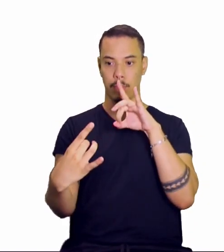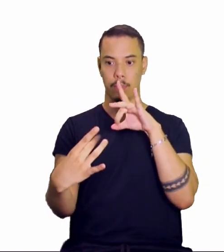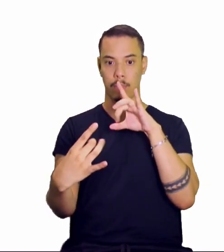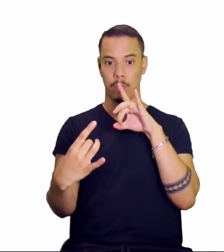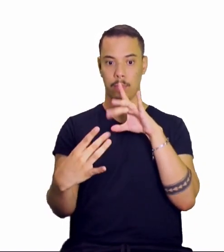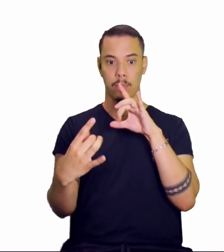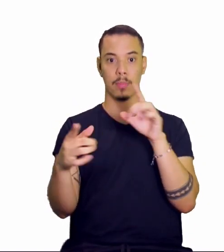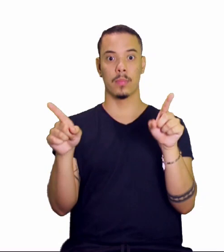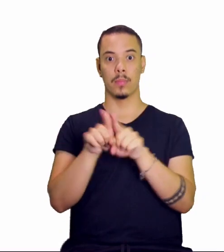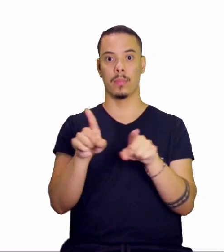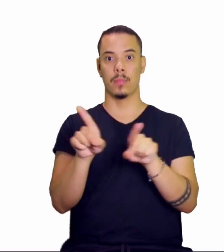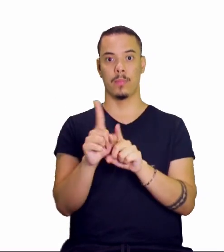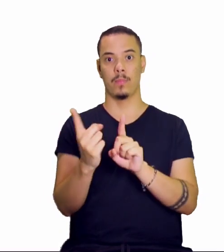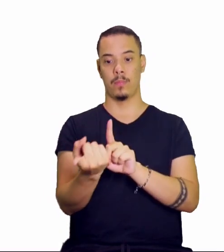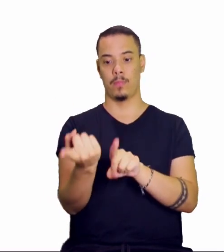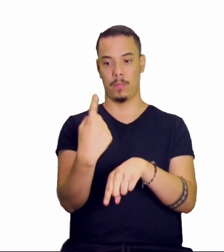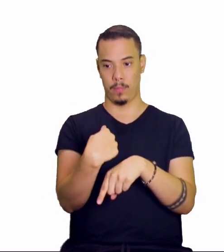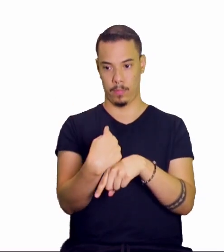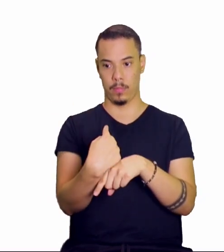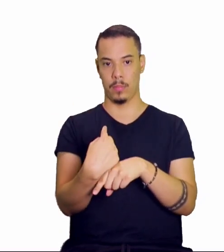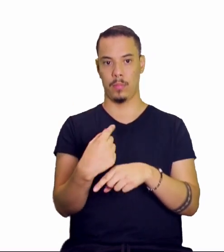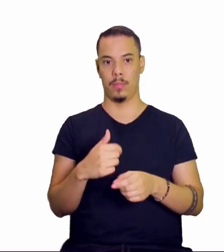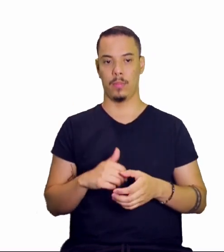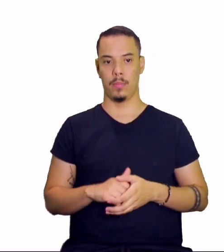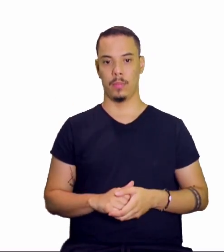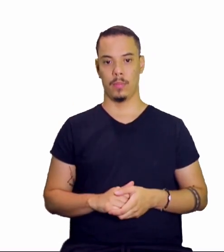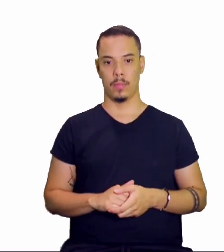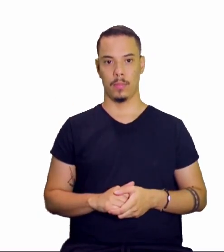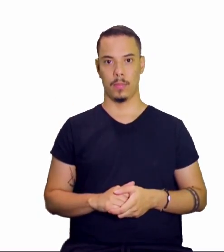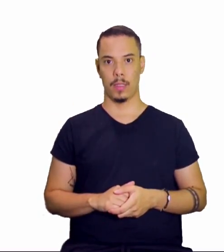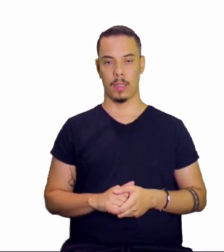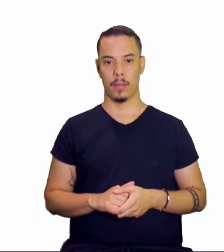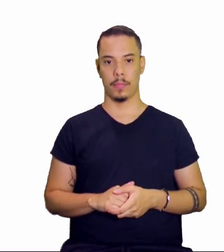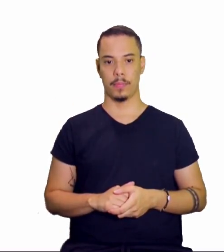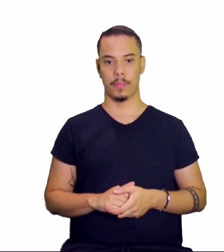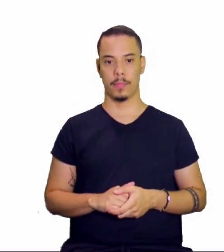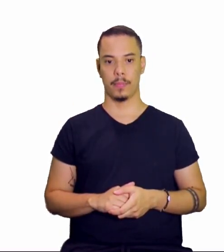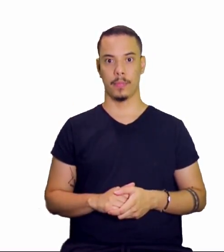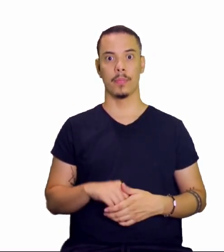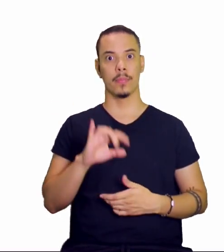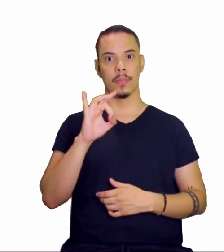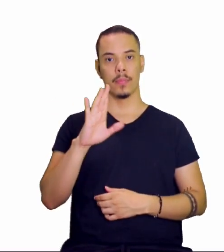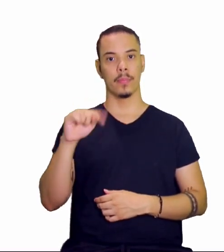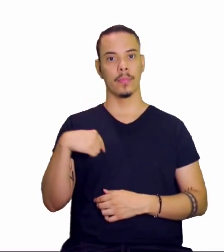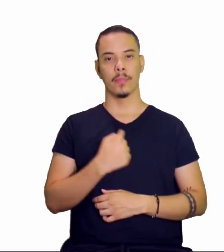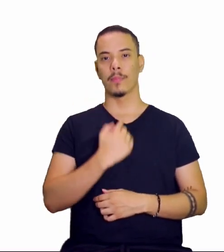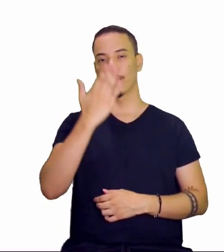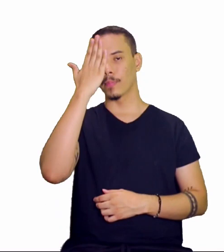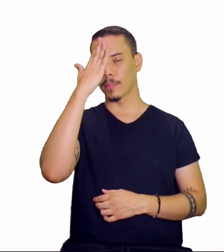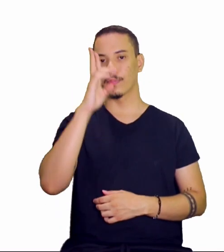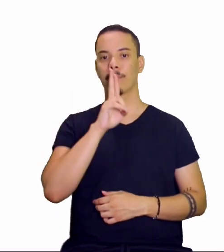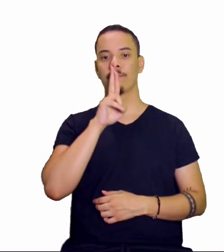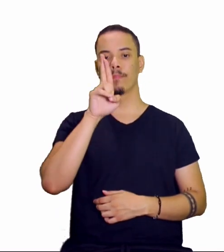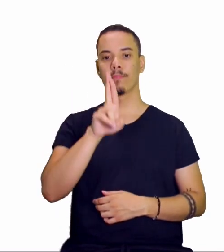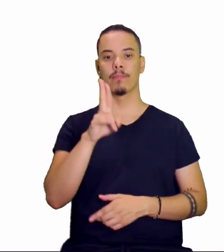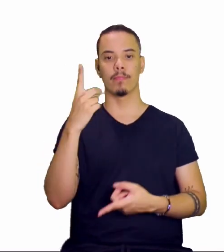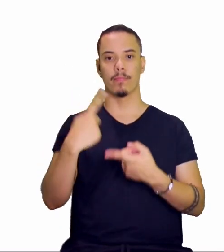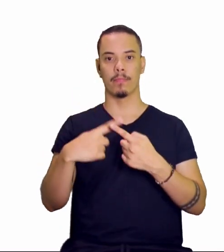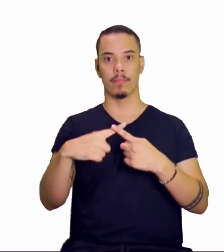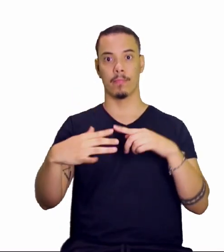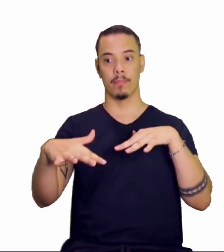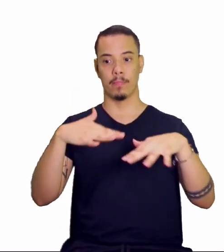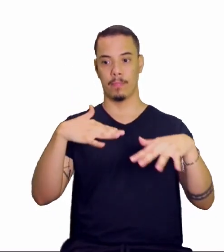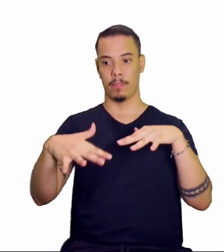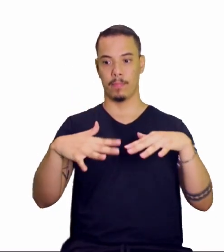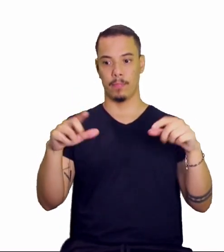né? Em sentido contrário, exatamente, olha ali. Olha só para a gente representar, porque ali, ó, os movimentos eles